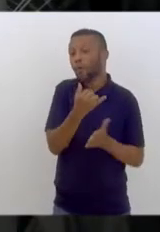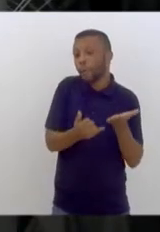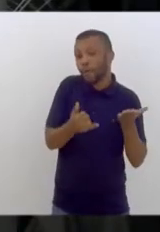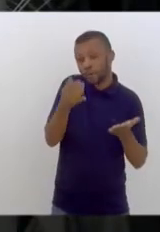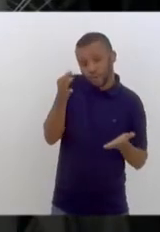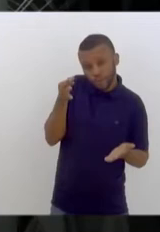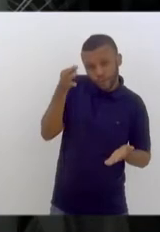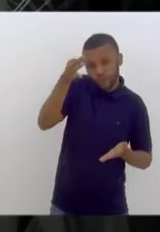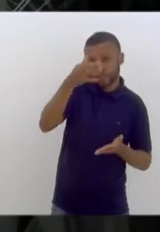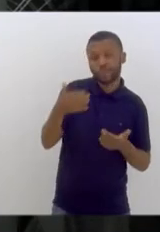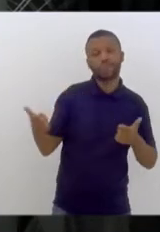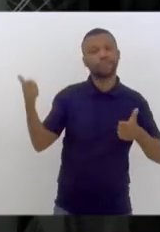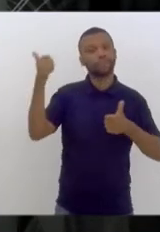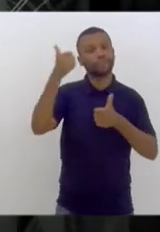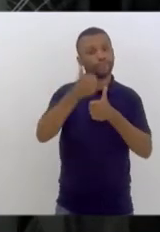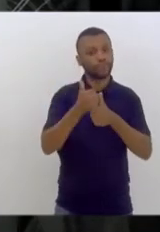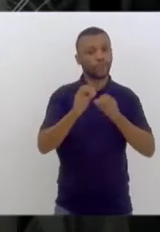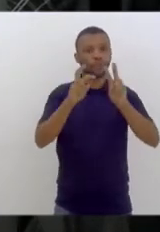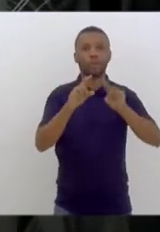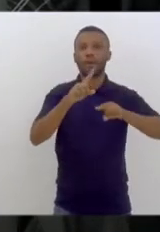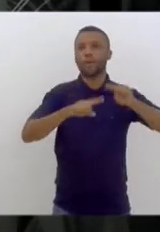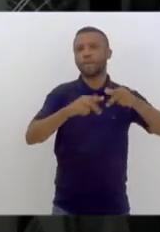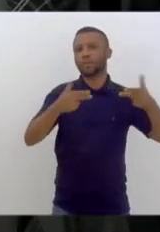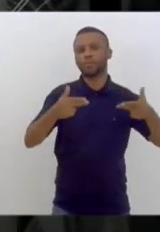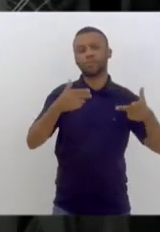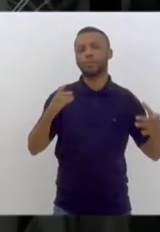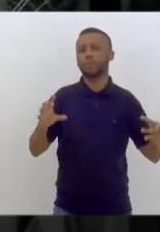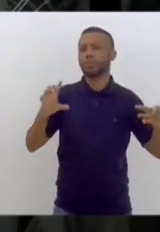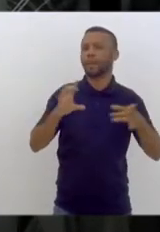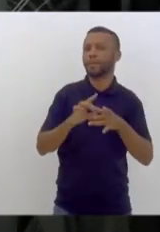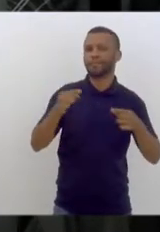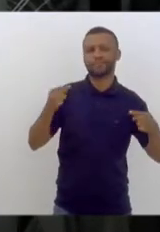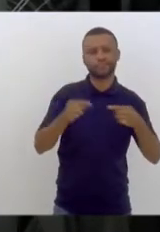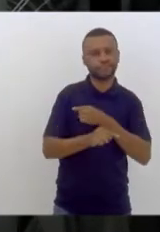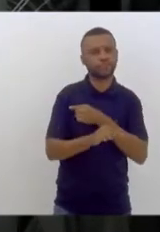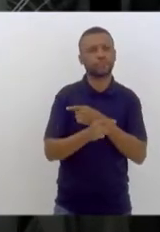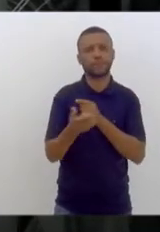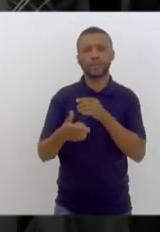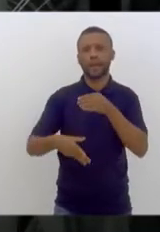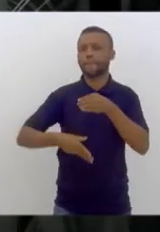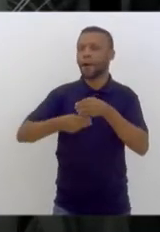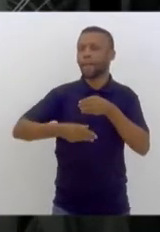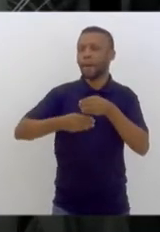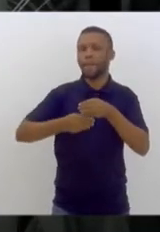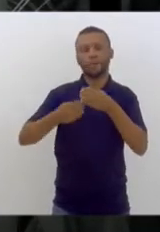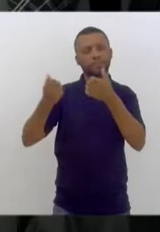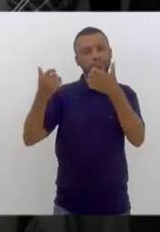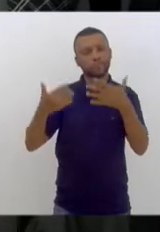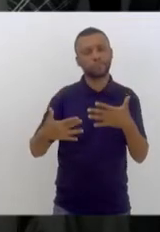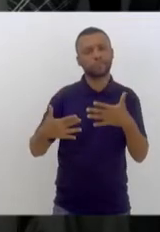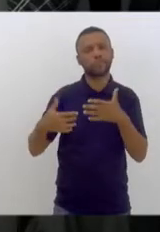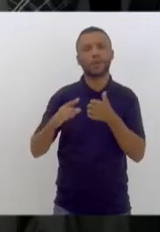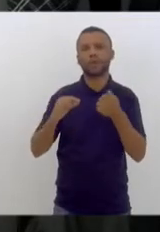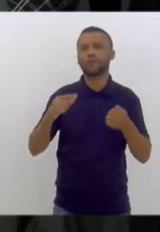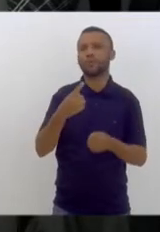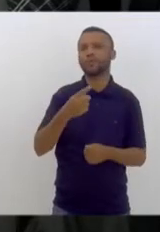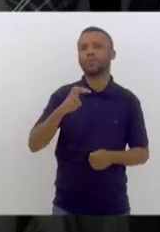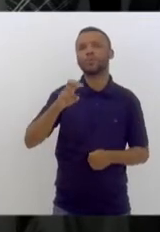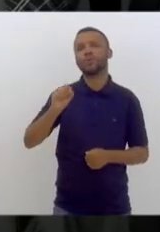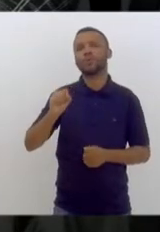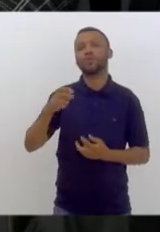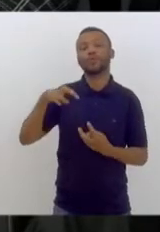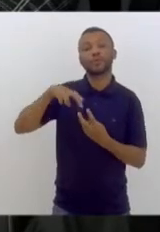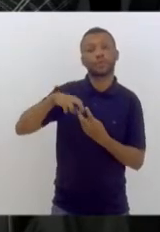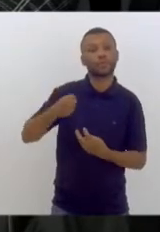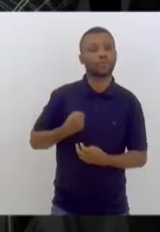sobre os produtos supérfluos, não se aplicando sobre este adicional o disposto no artigo 158, inciso 4